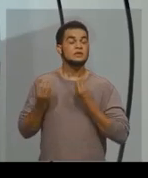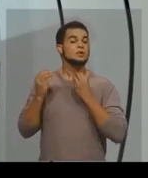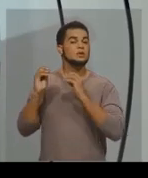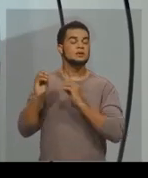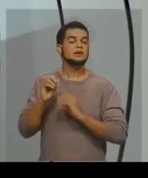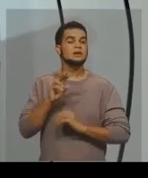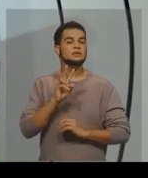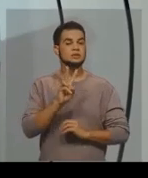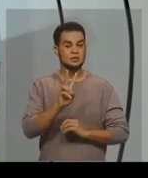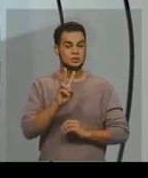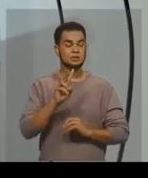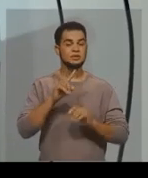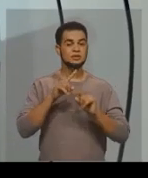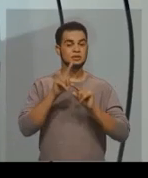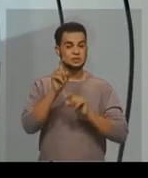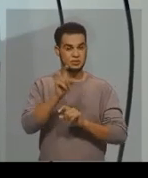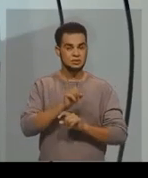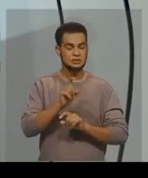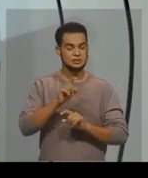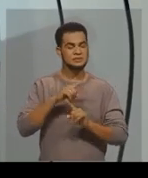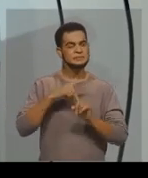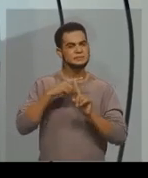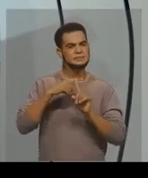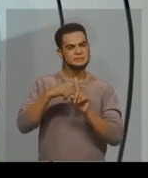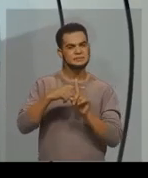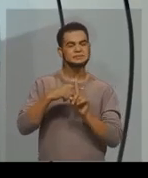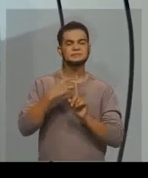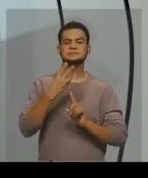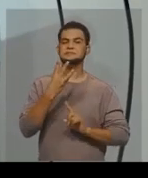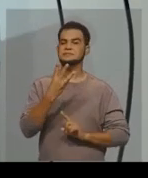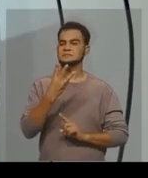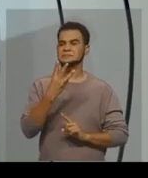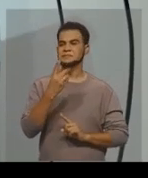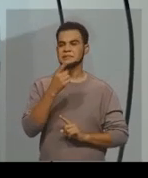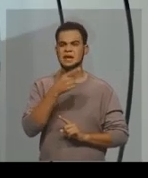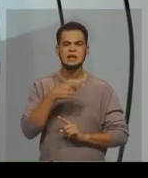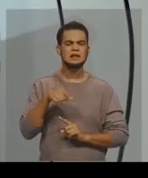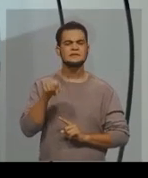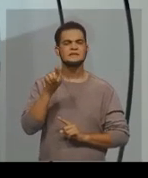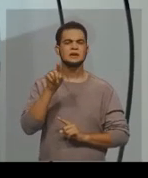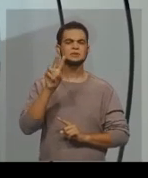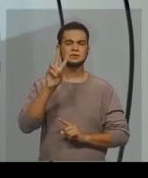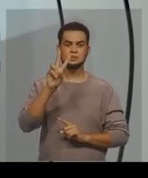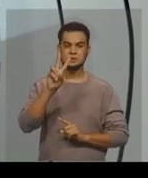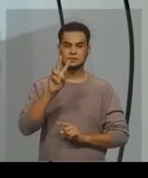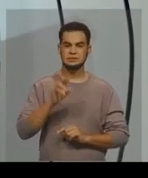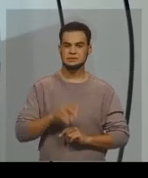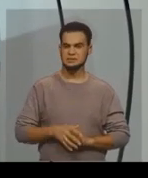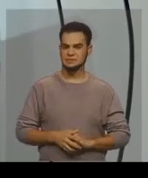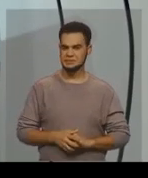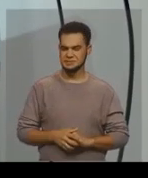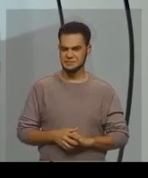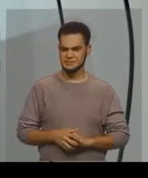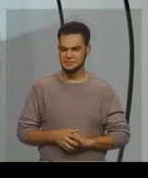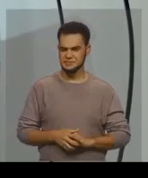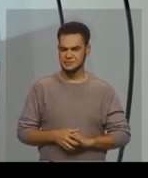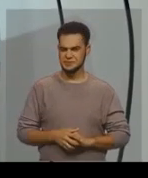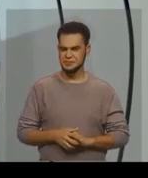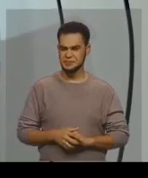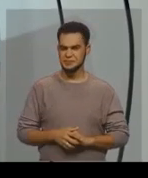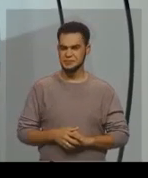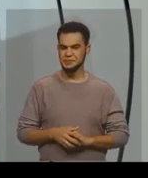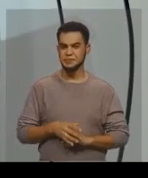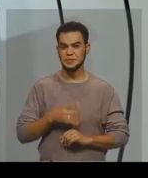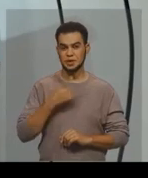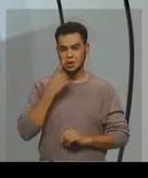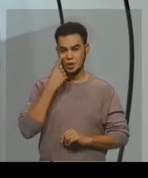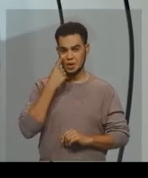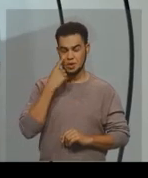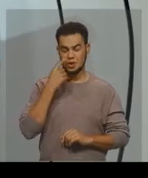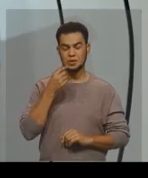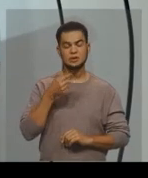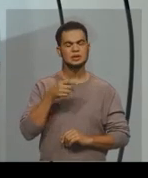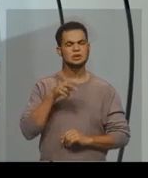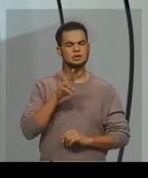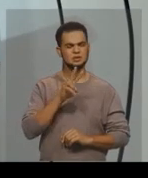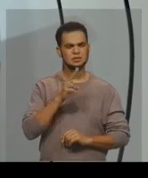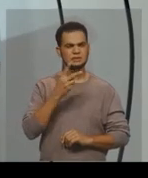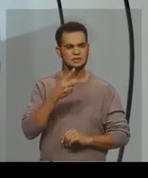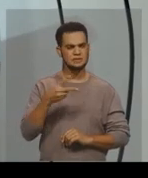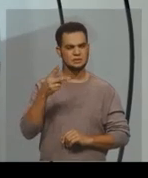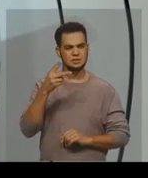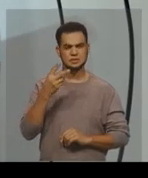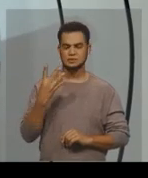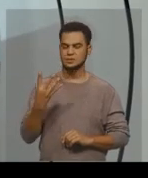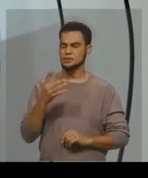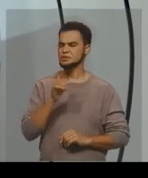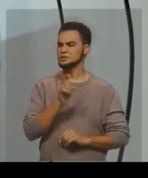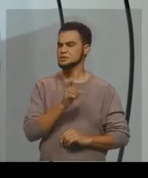2x mais 3 elevado a 2. Olha só, vai ficar 2 elevado a 2 é 4, x